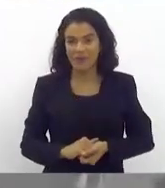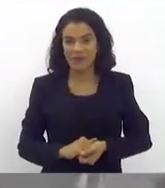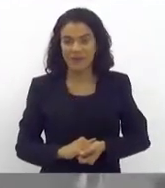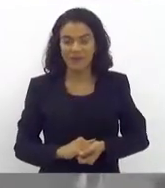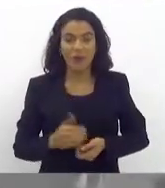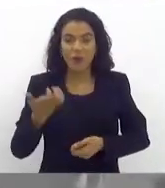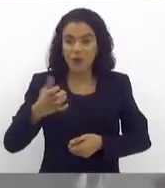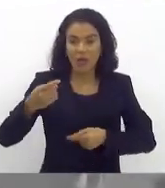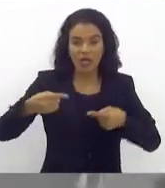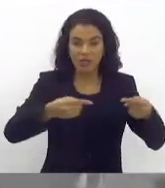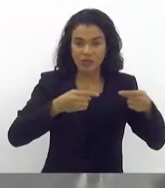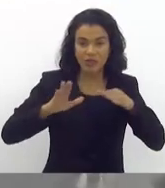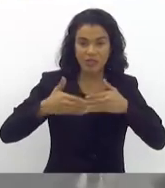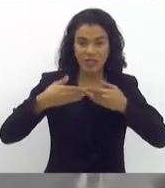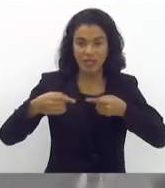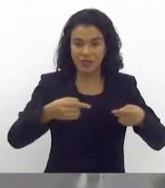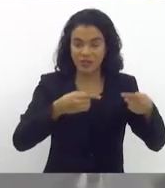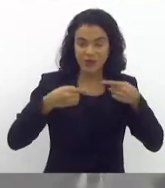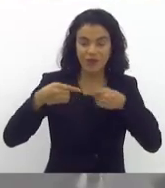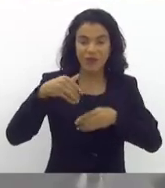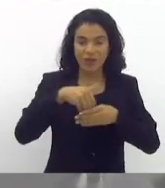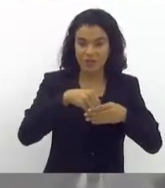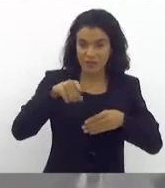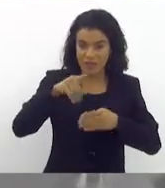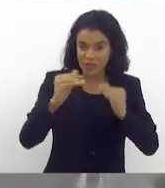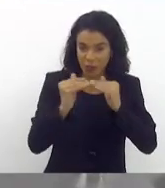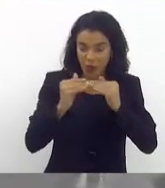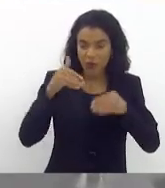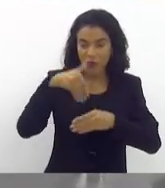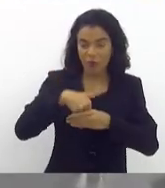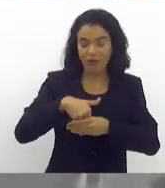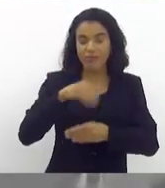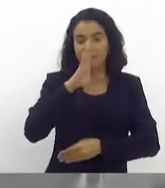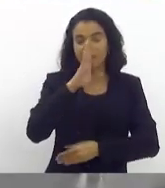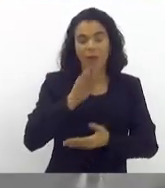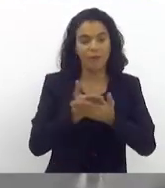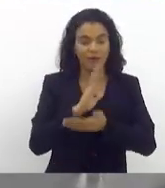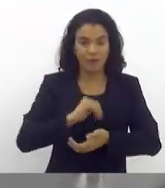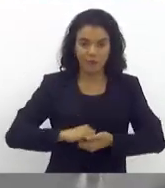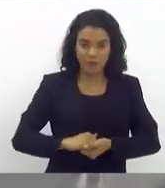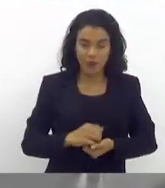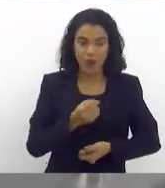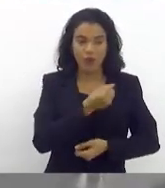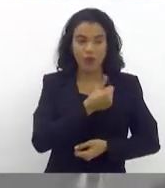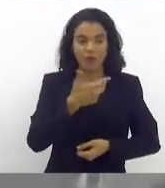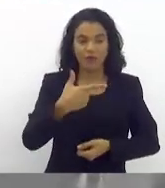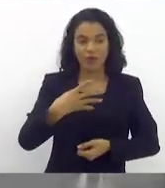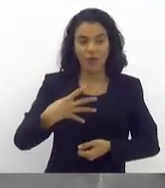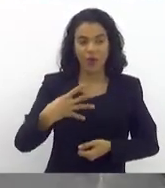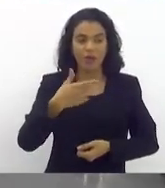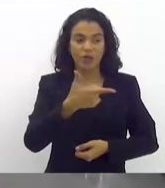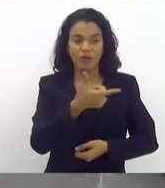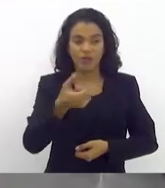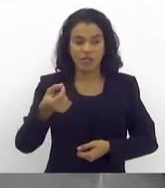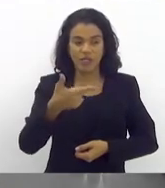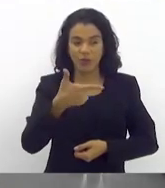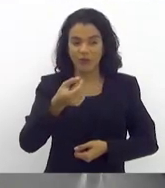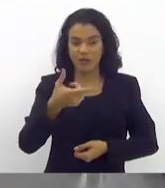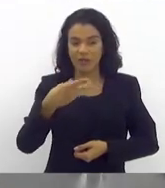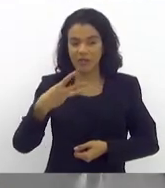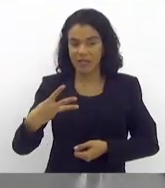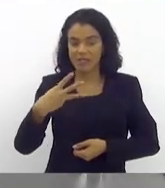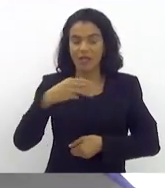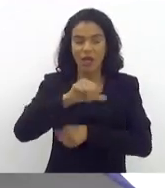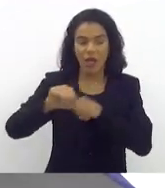Não havendo quem queira discutir, encerrada a discussão. Em votação, senhores que aprovam, permaneçam como estão, aprovado. 24 da pauta é o PL 223, de autoria do deputado